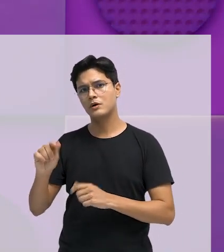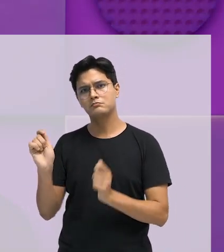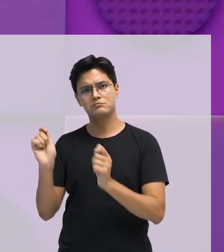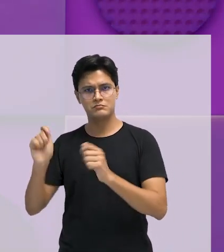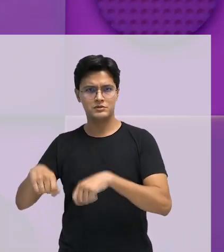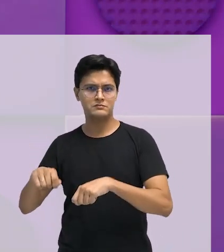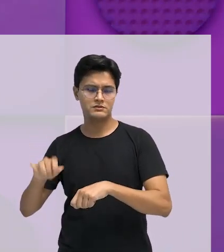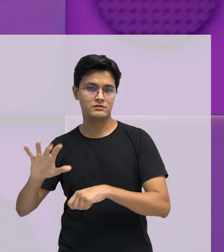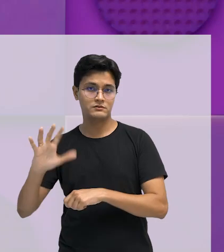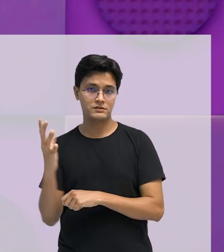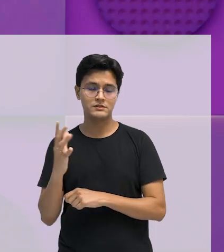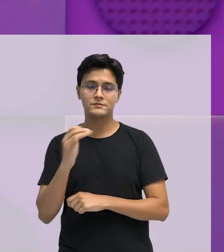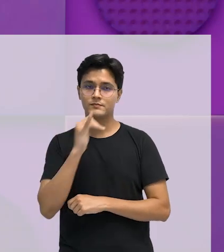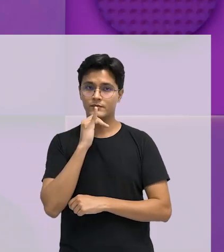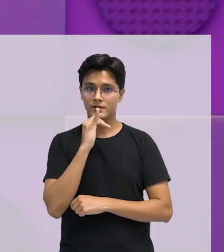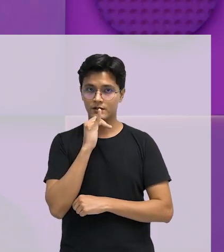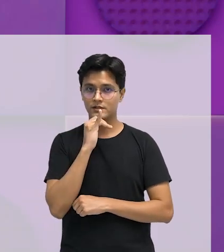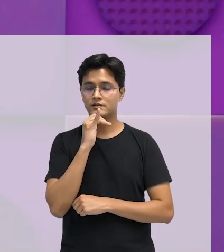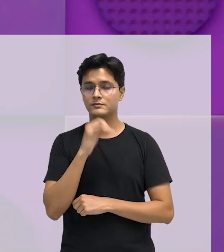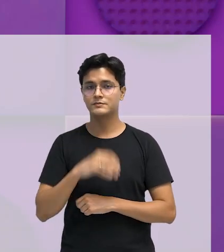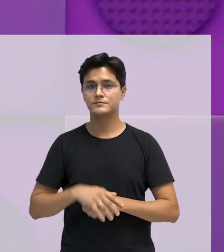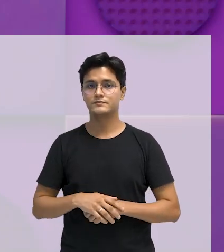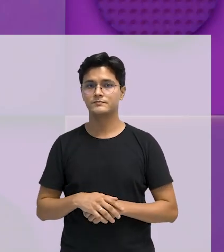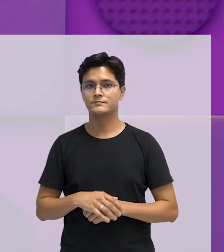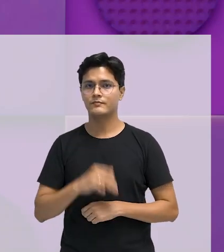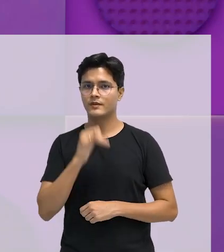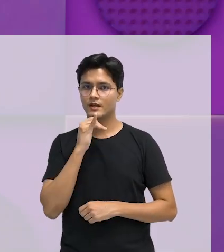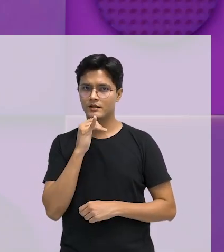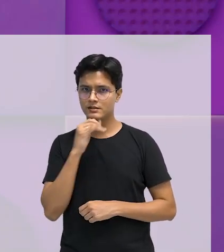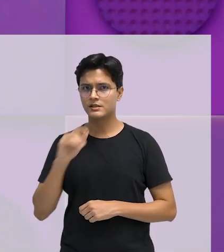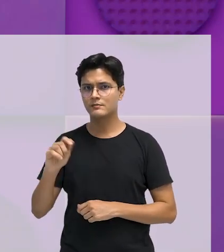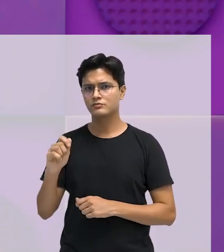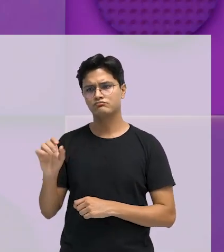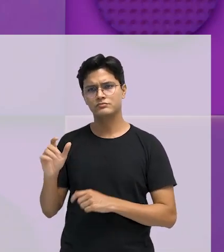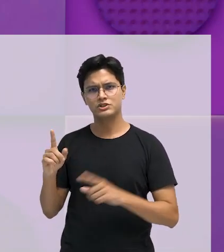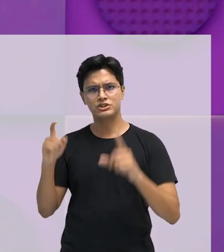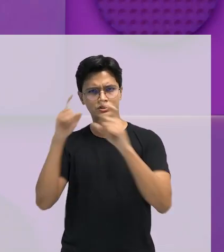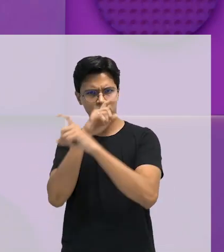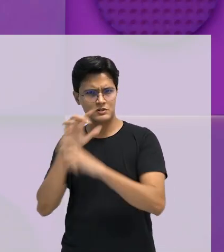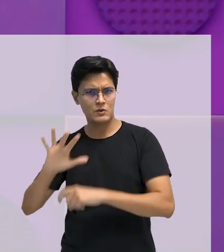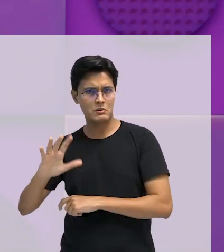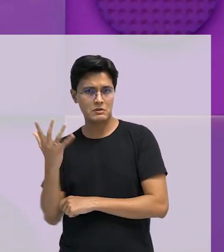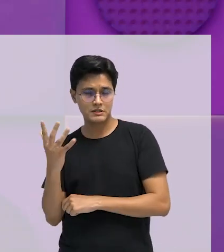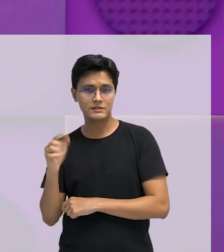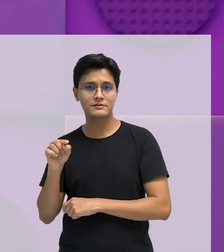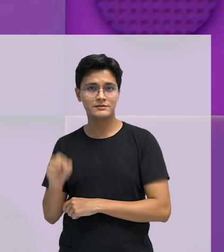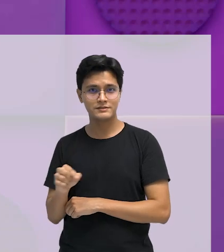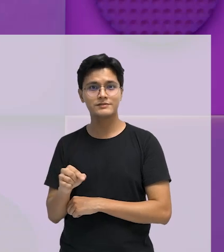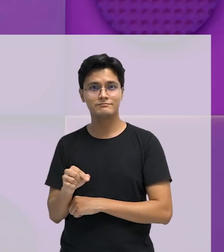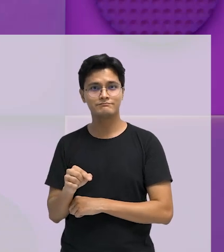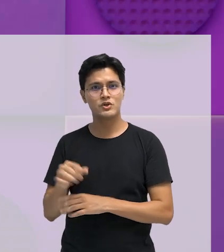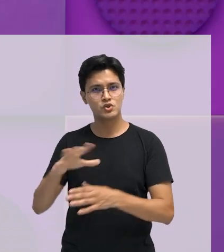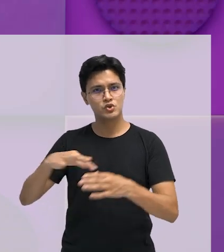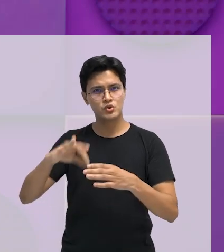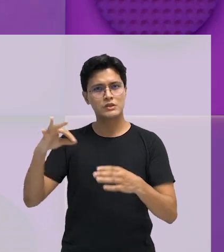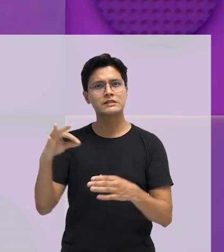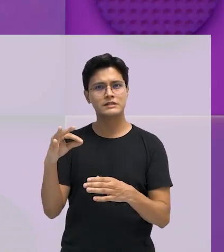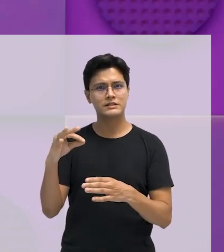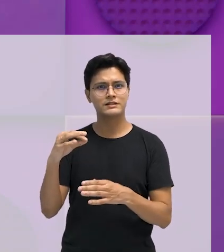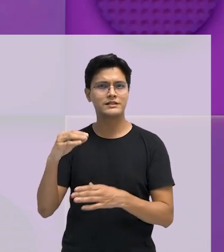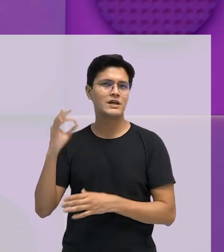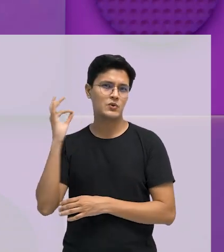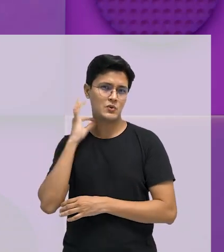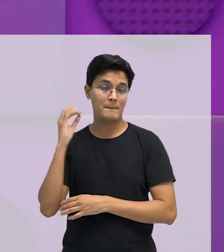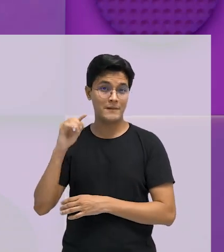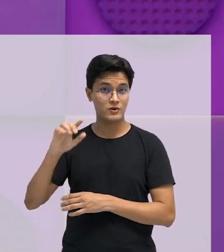de acontecer. Professor, dá um exemplo de um fenômeno raro de acontecer. Acertar na Mega Sena, né? É um